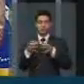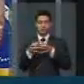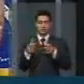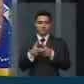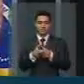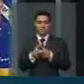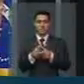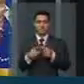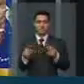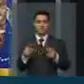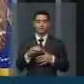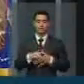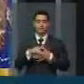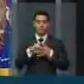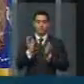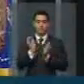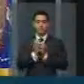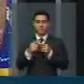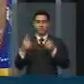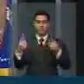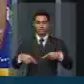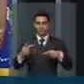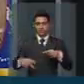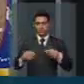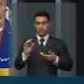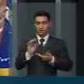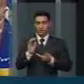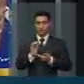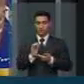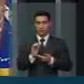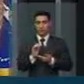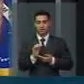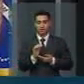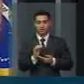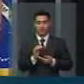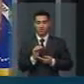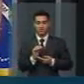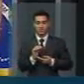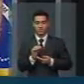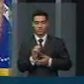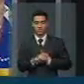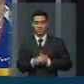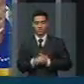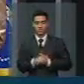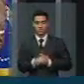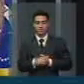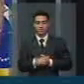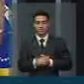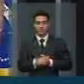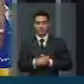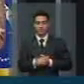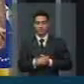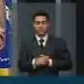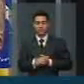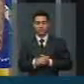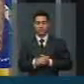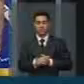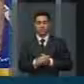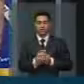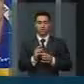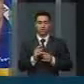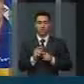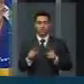PSDB, como líder da oposição na Câmara dos Deputados, como líder da minoria. E em muitas das minhas falas aqui como